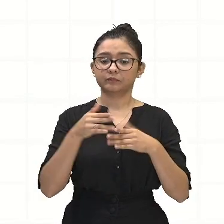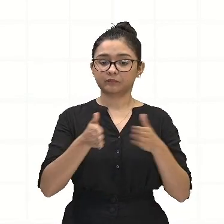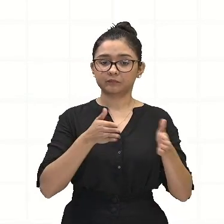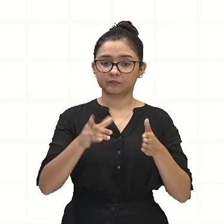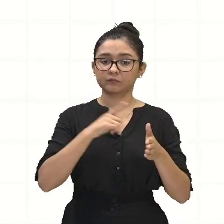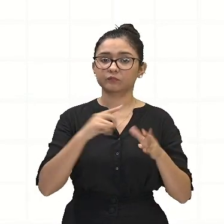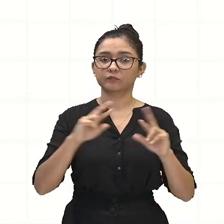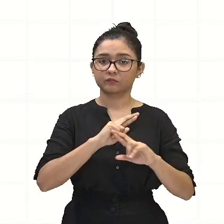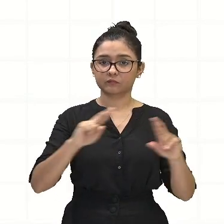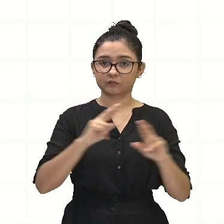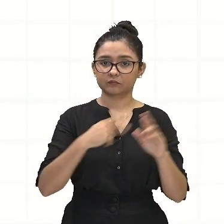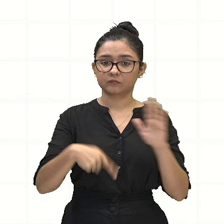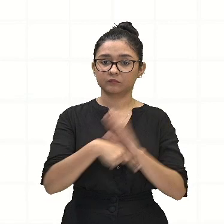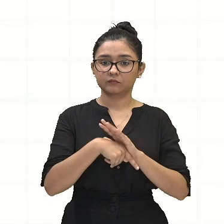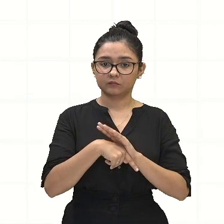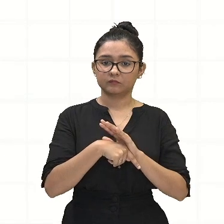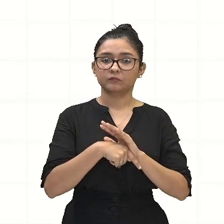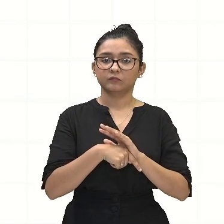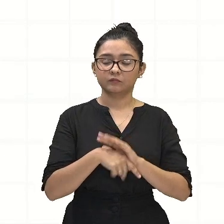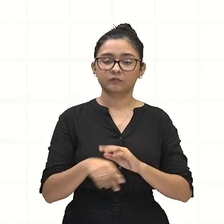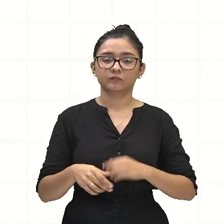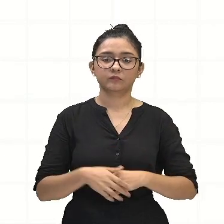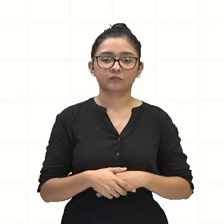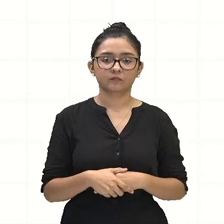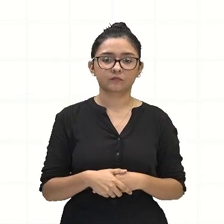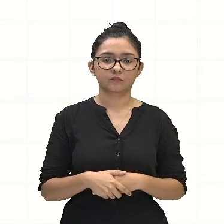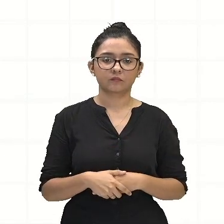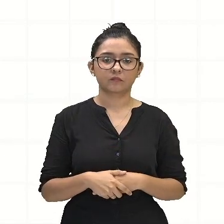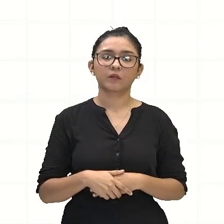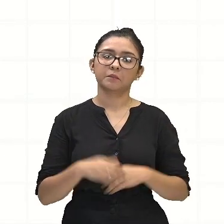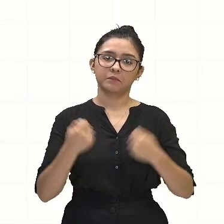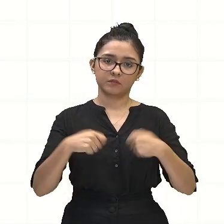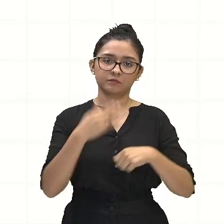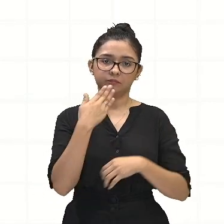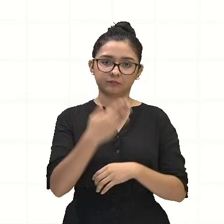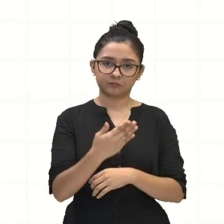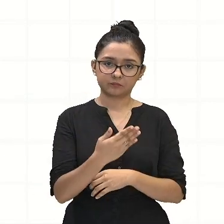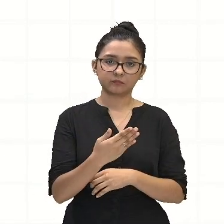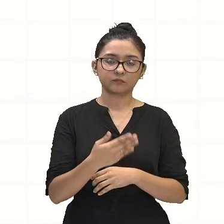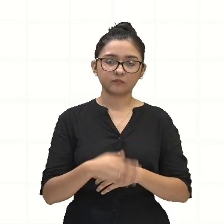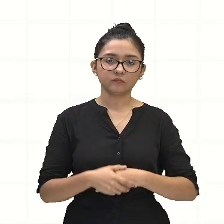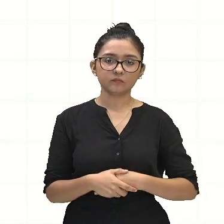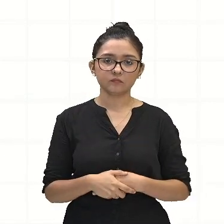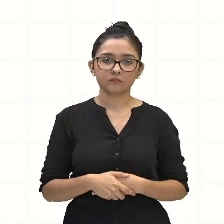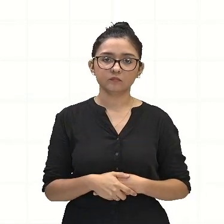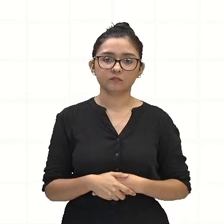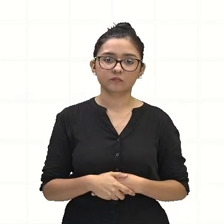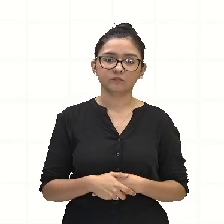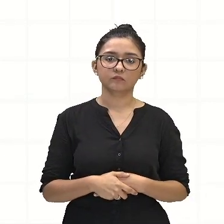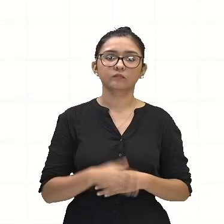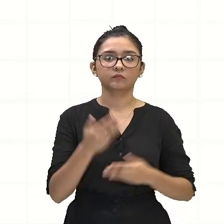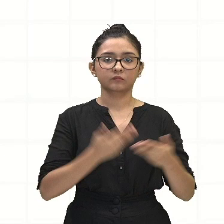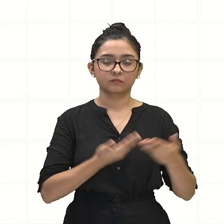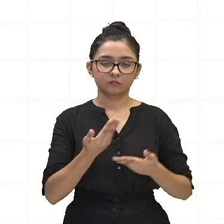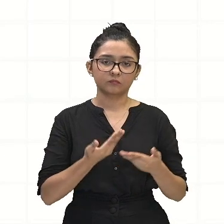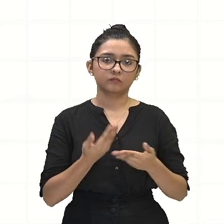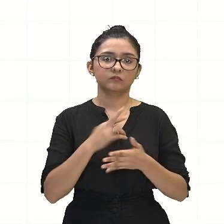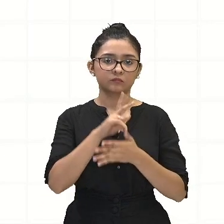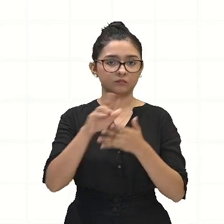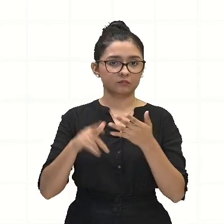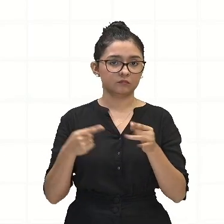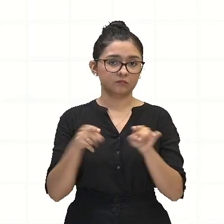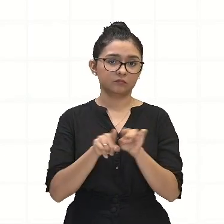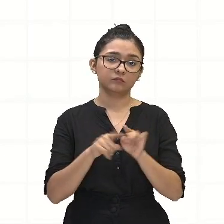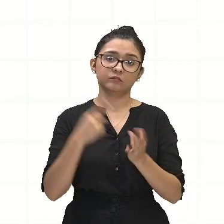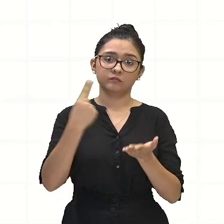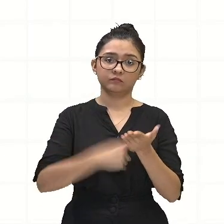a relação de suzerania e vassalagem. Então, ele tinha que convocar ali os seus súditos, seus vassalos, ou